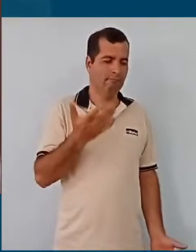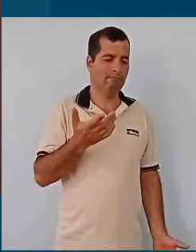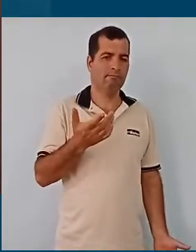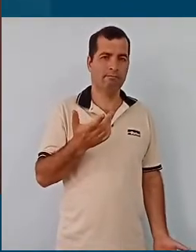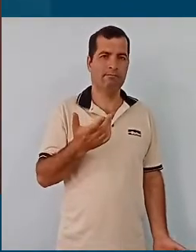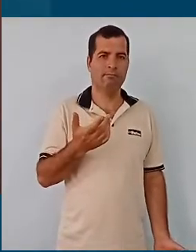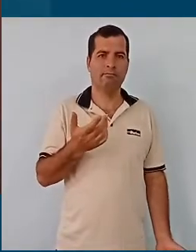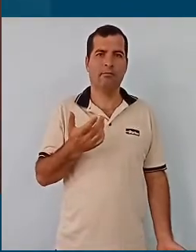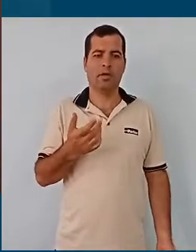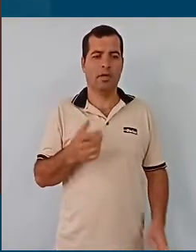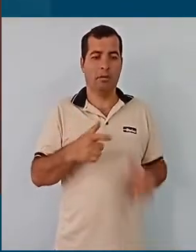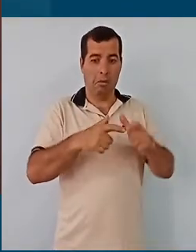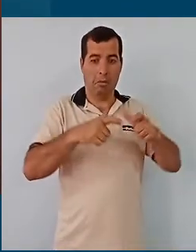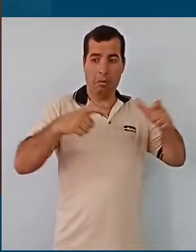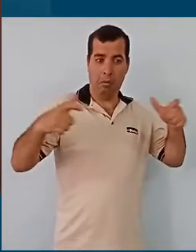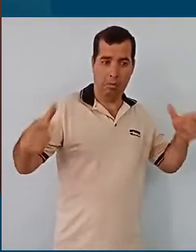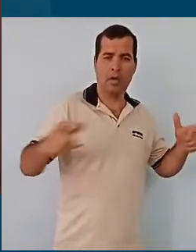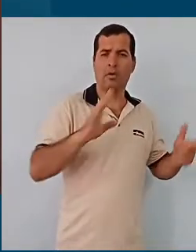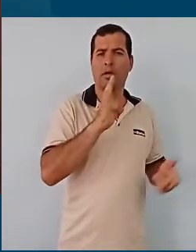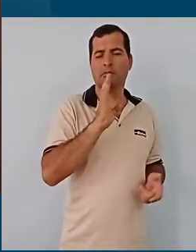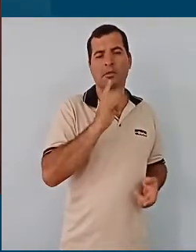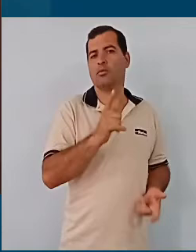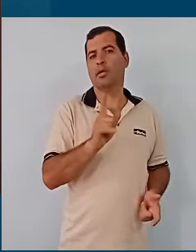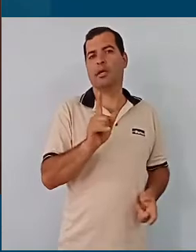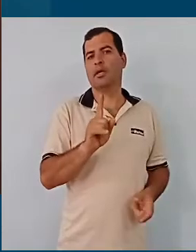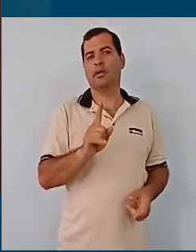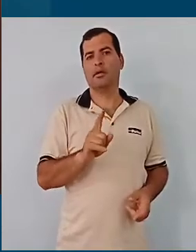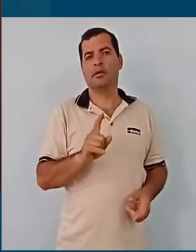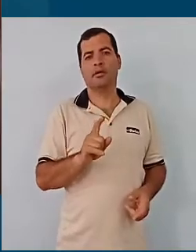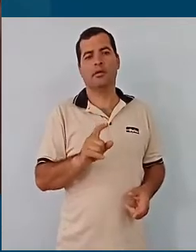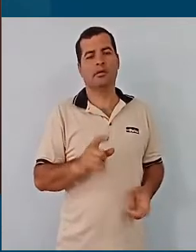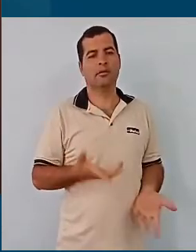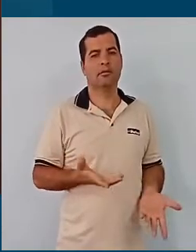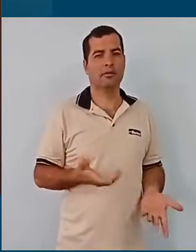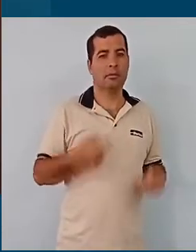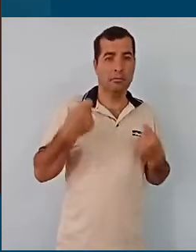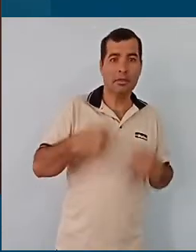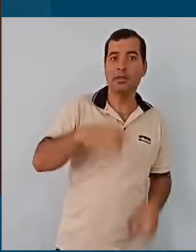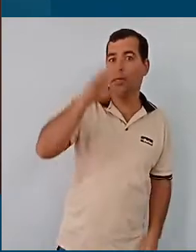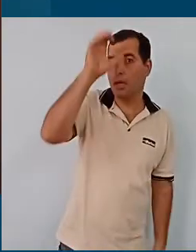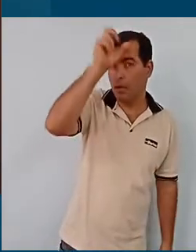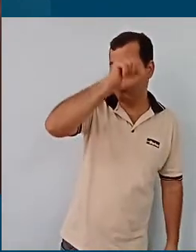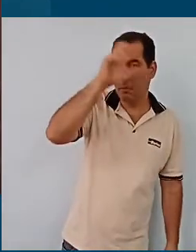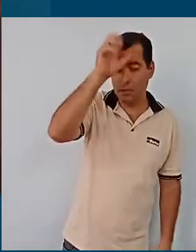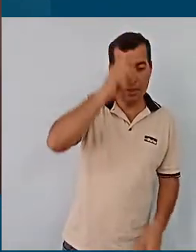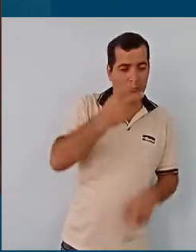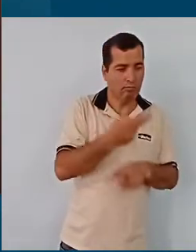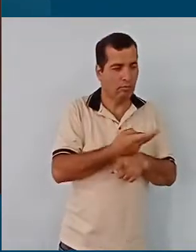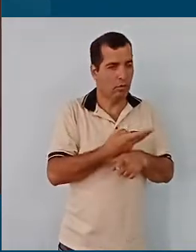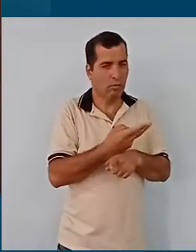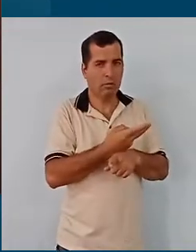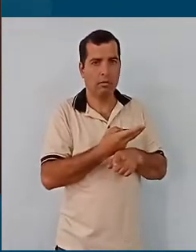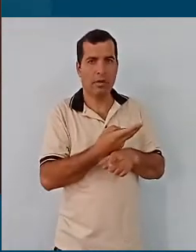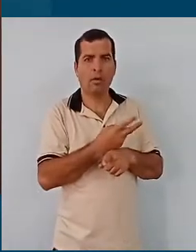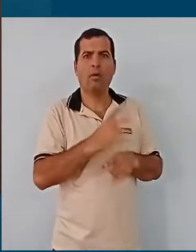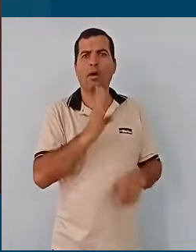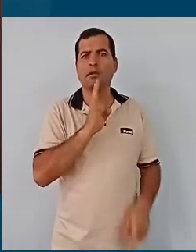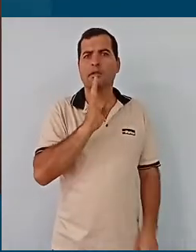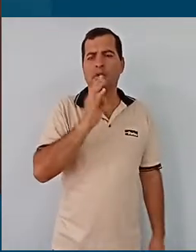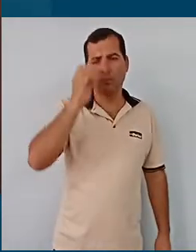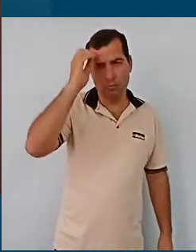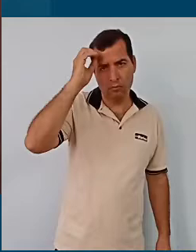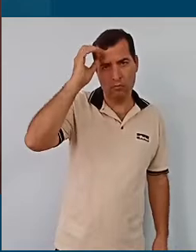uma quantidade enorme de conhecimentos, de conteúdos. Aprender a buscar os conhecimentos nas